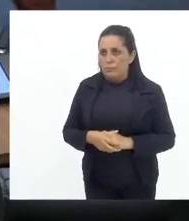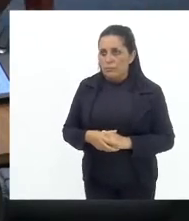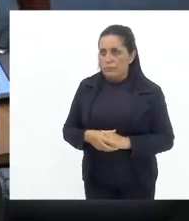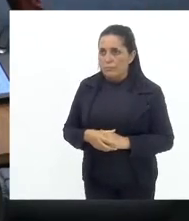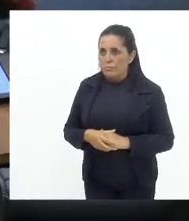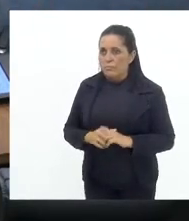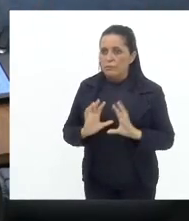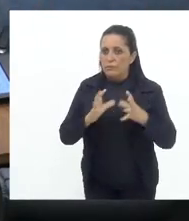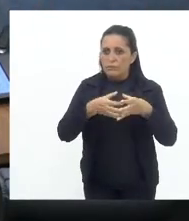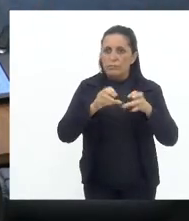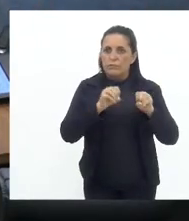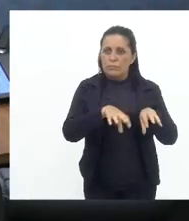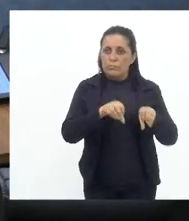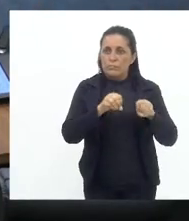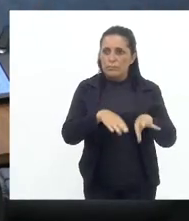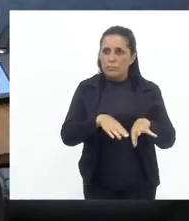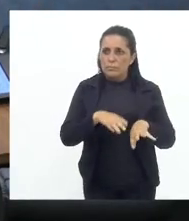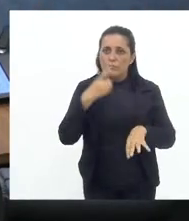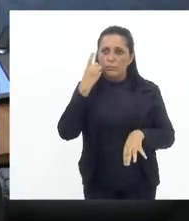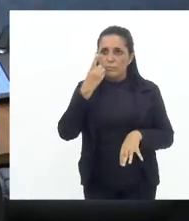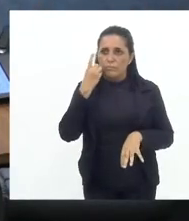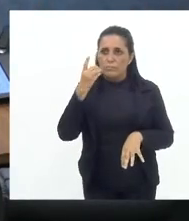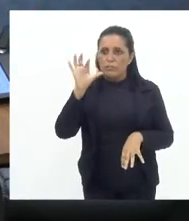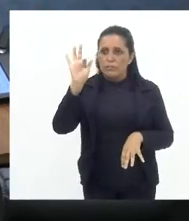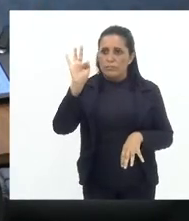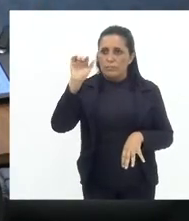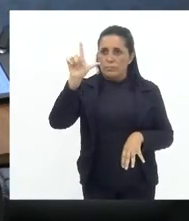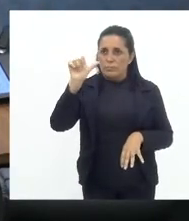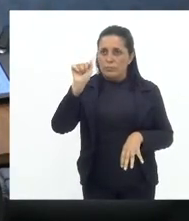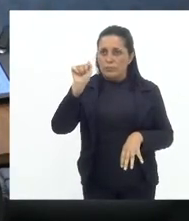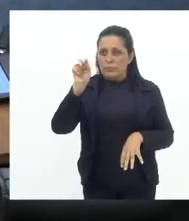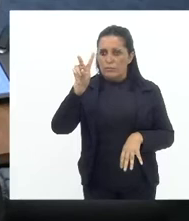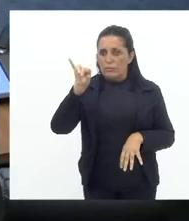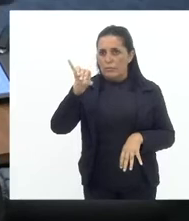e pela comissão de educação Deputado Flávio serafini